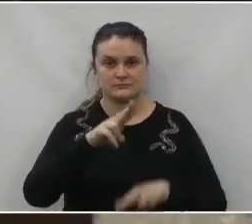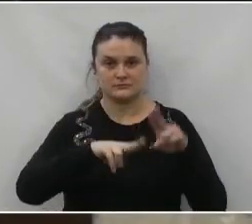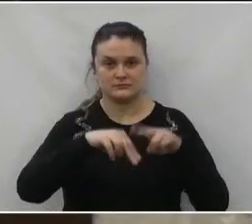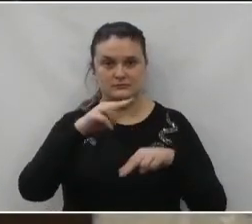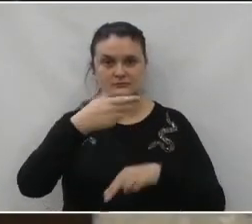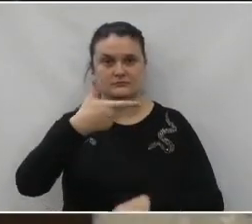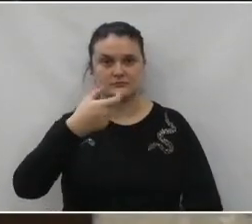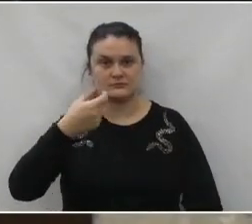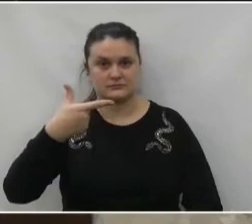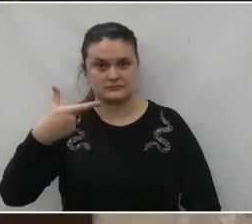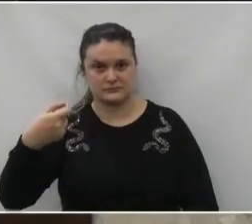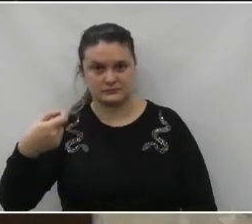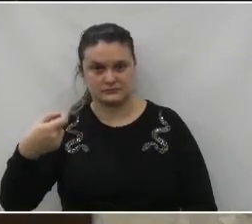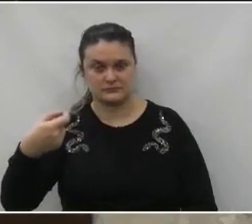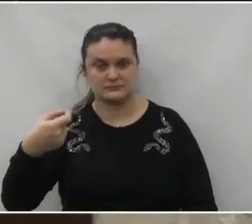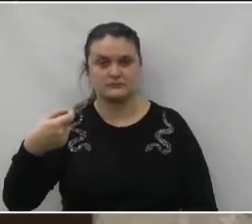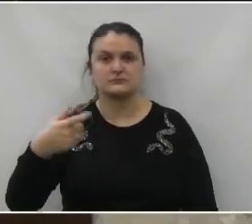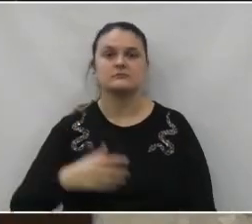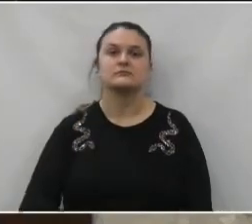de 2020.